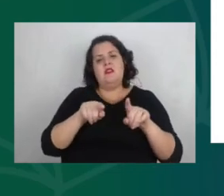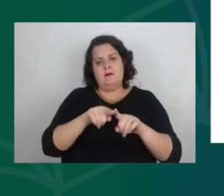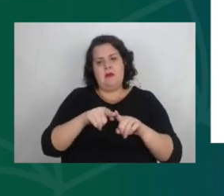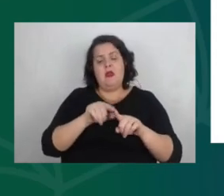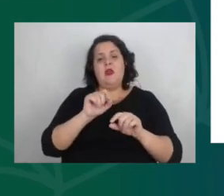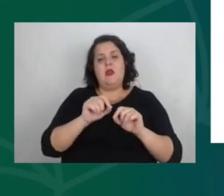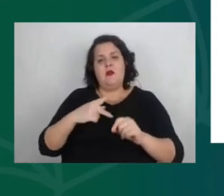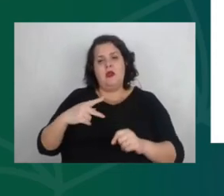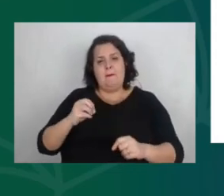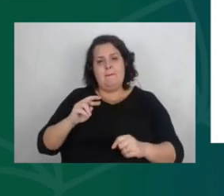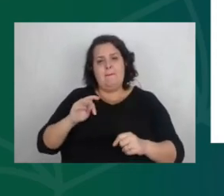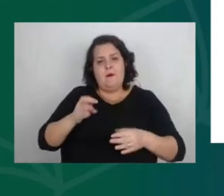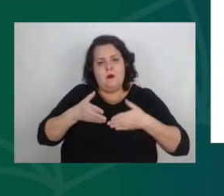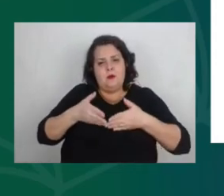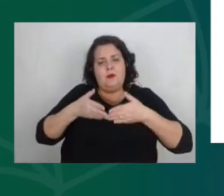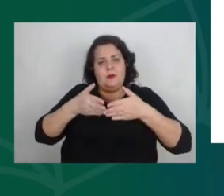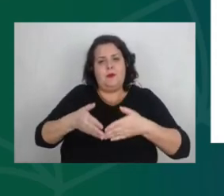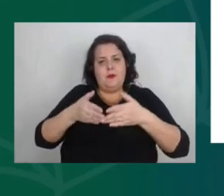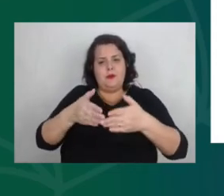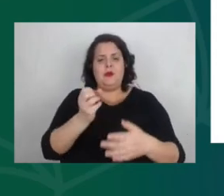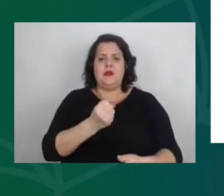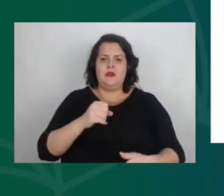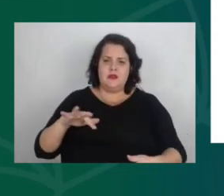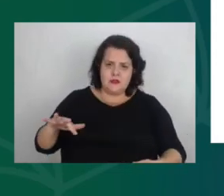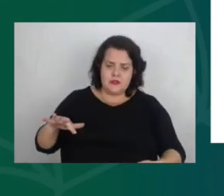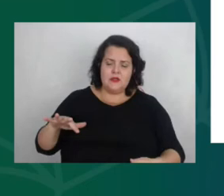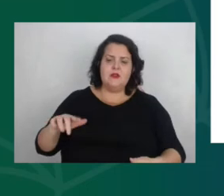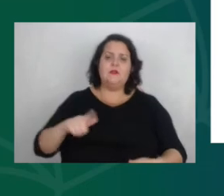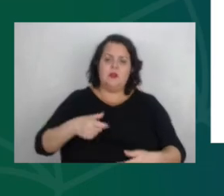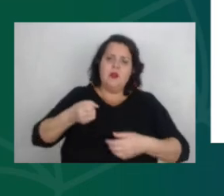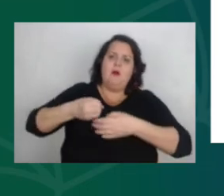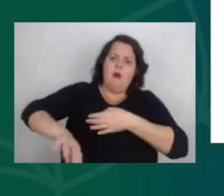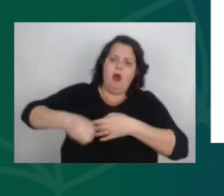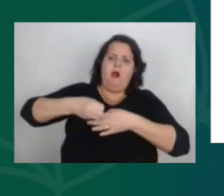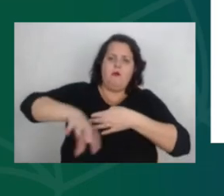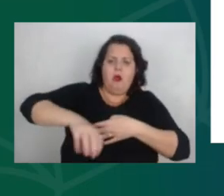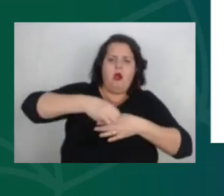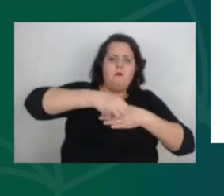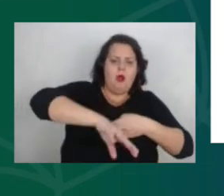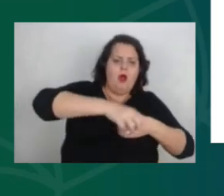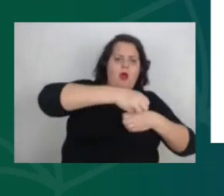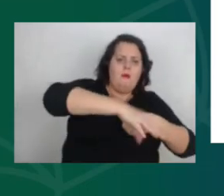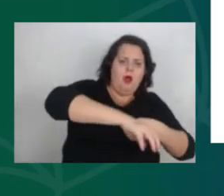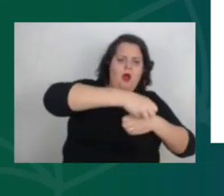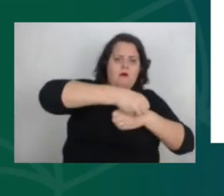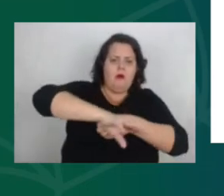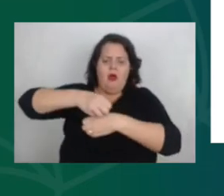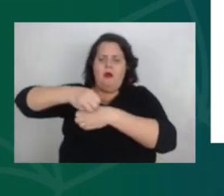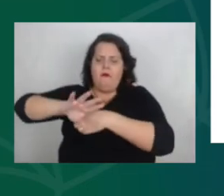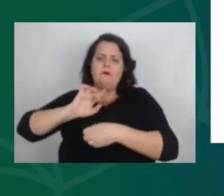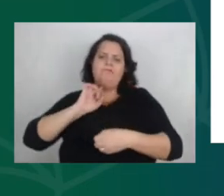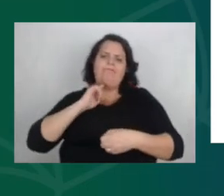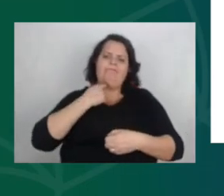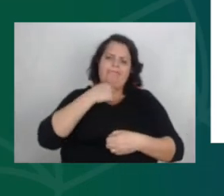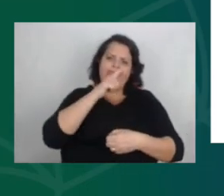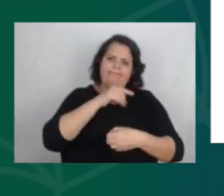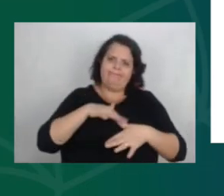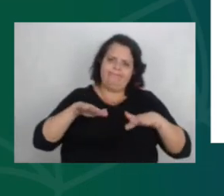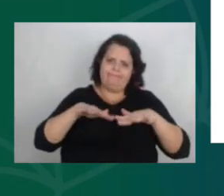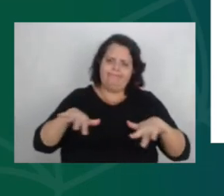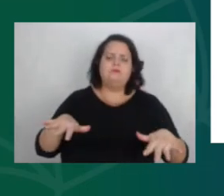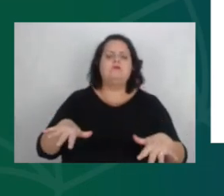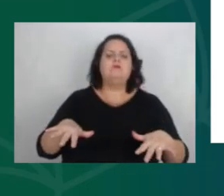face leste, mas também que, inevitavelmente, acaba lançando vários poluentes. Então, nós vamos monitorar, primeiramente, esse estudo